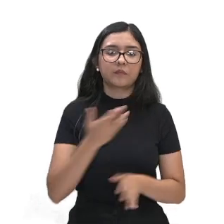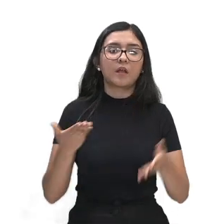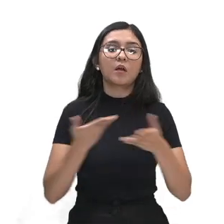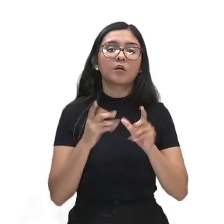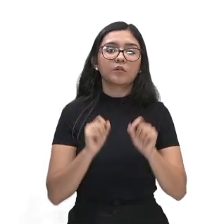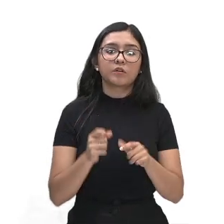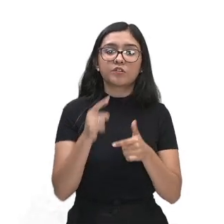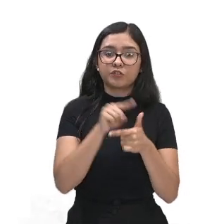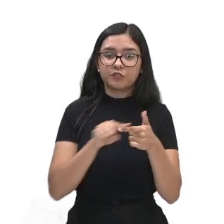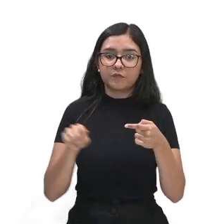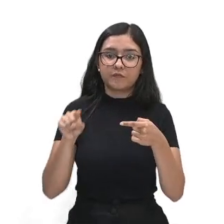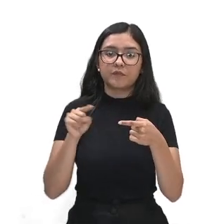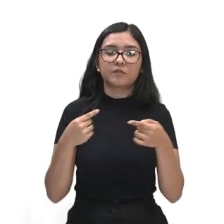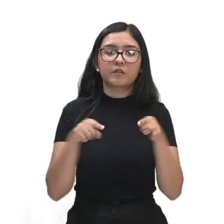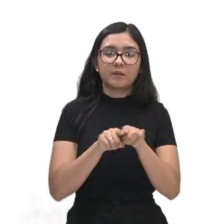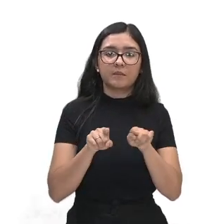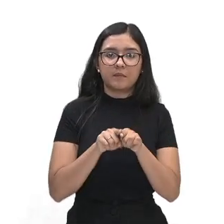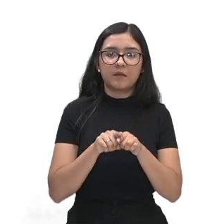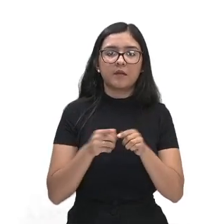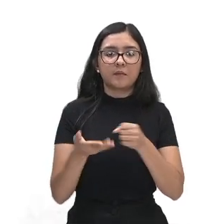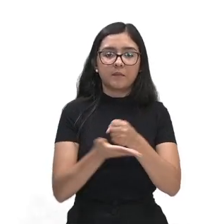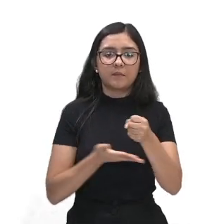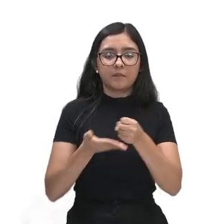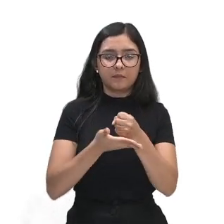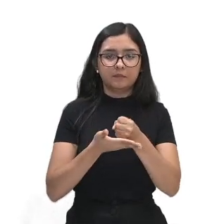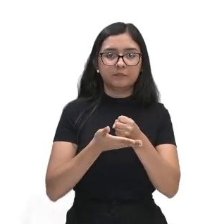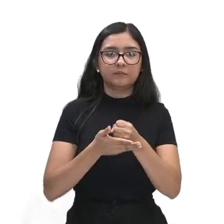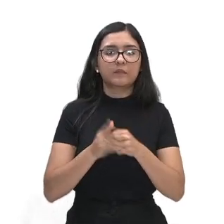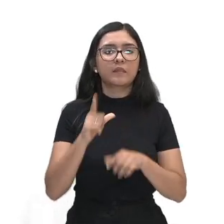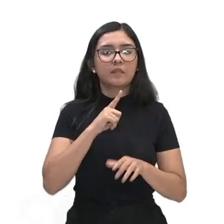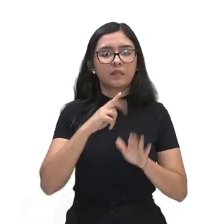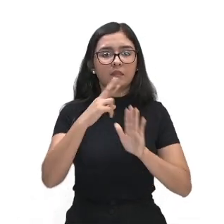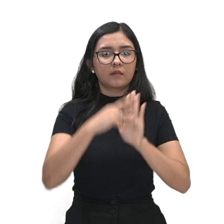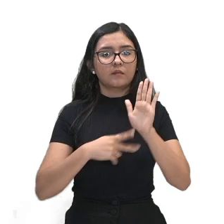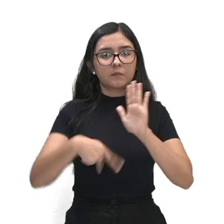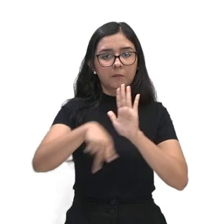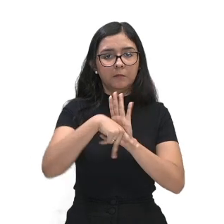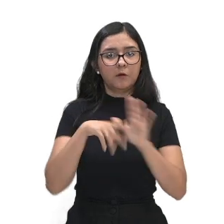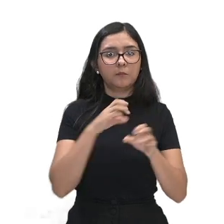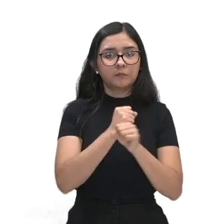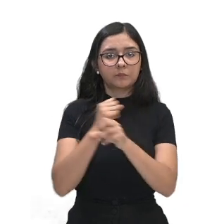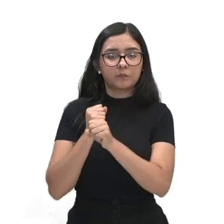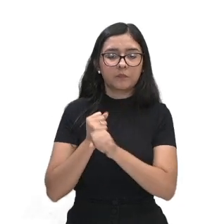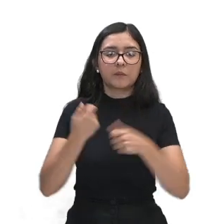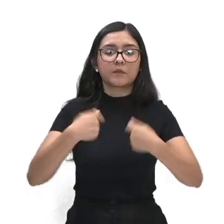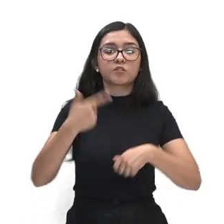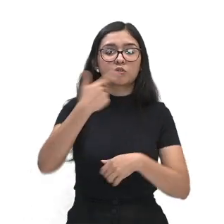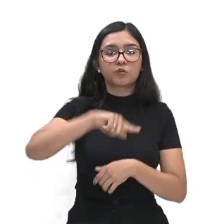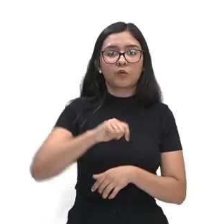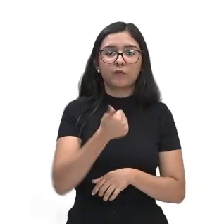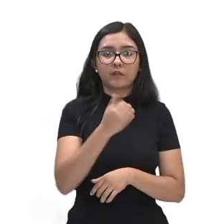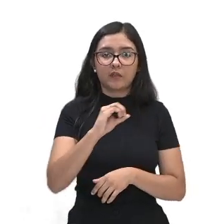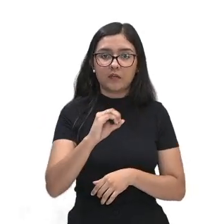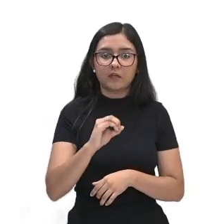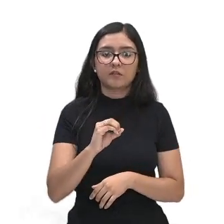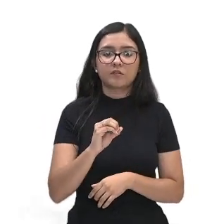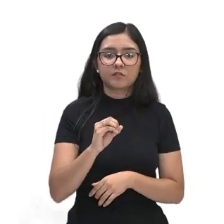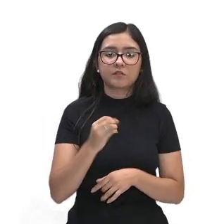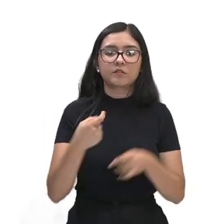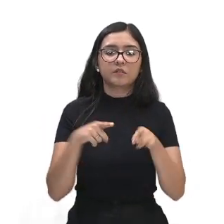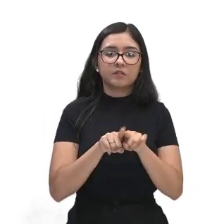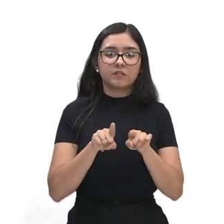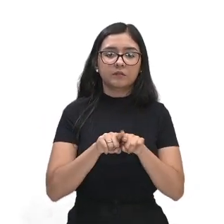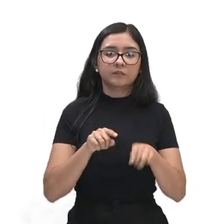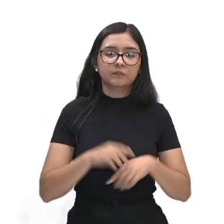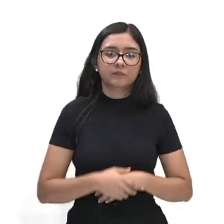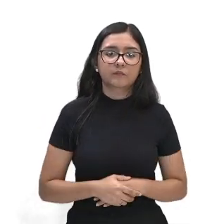base. E aí a regra é a seguinte, divisão de potência de mesma base. Repete a base e diminui